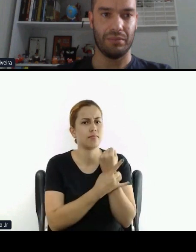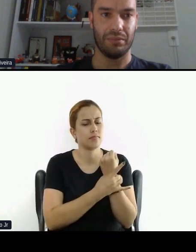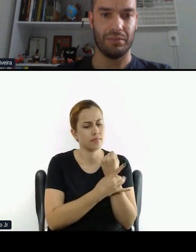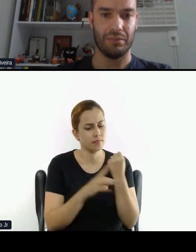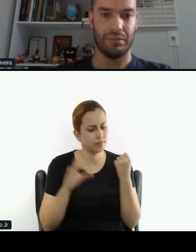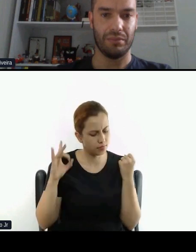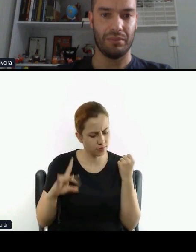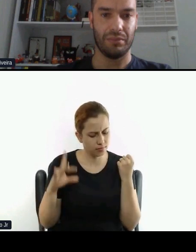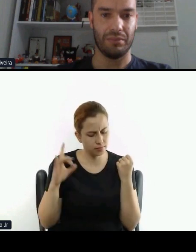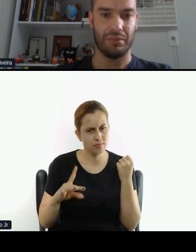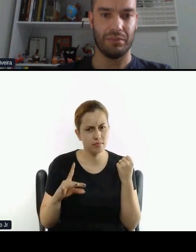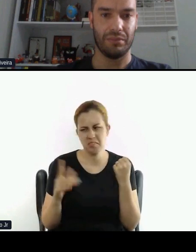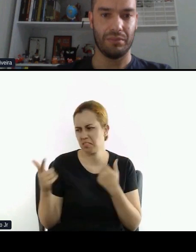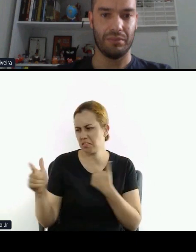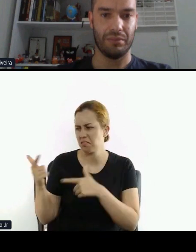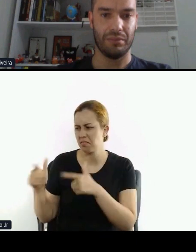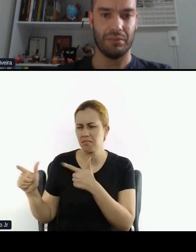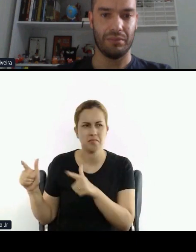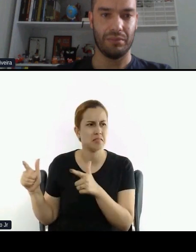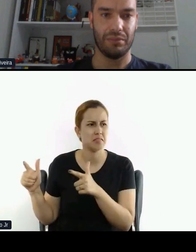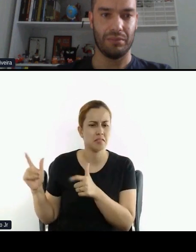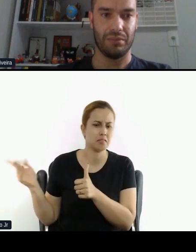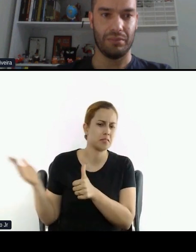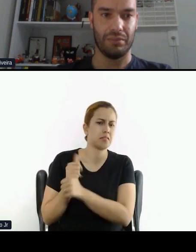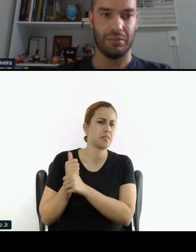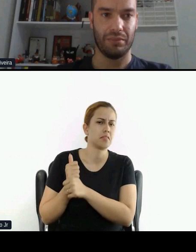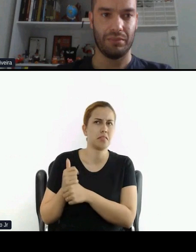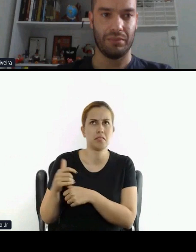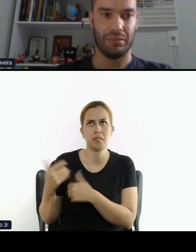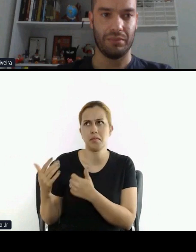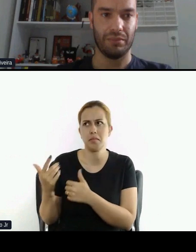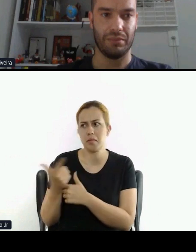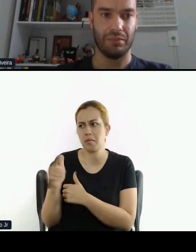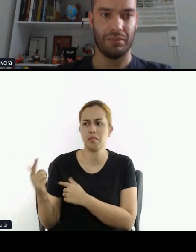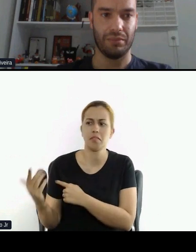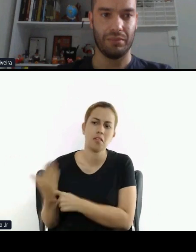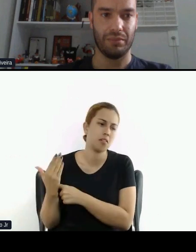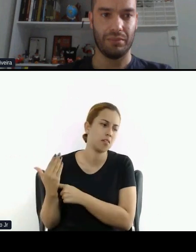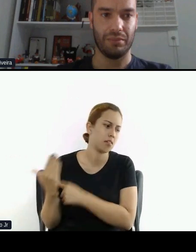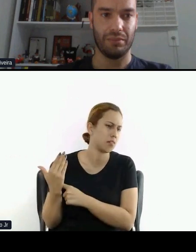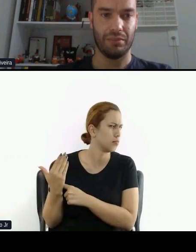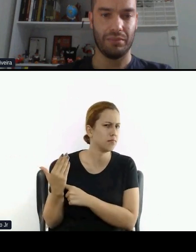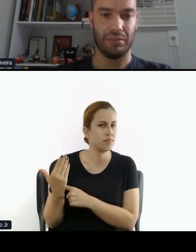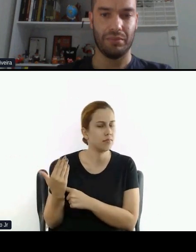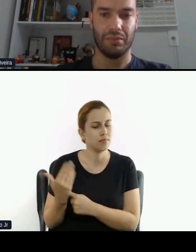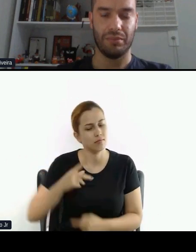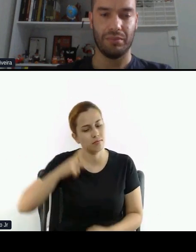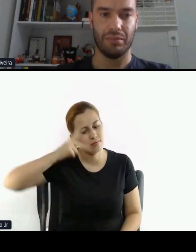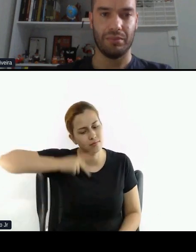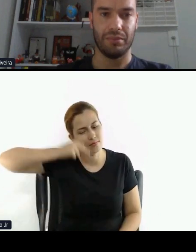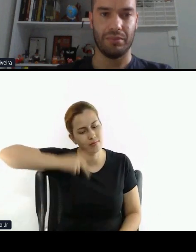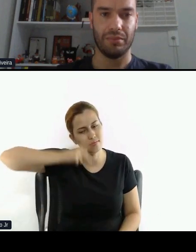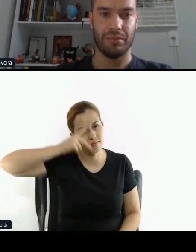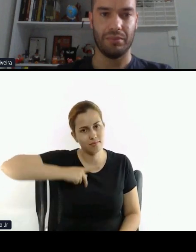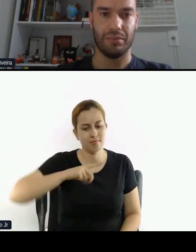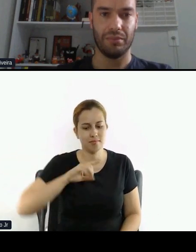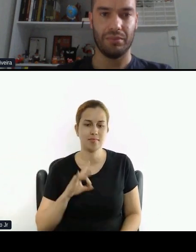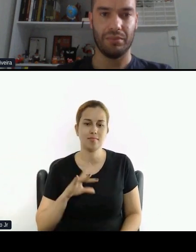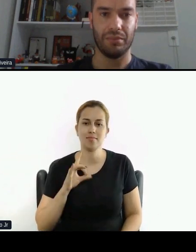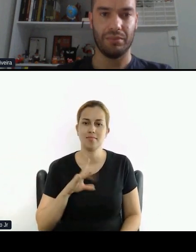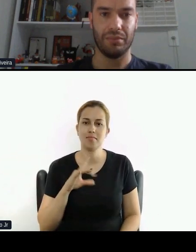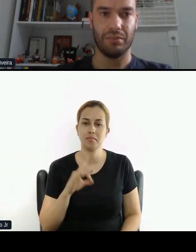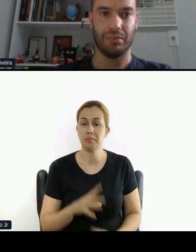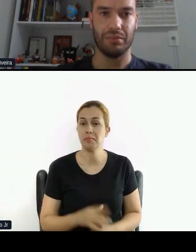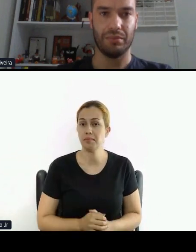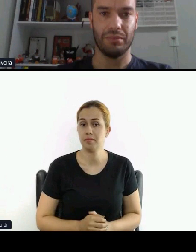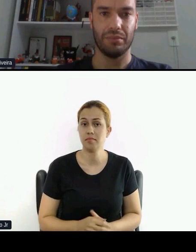sem depender de outras pessoas, né, de outros seres humanos. Quando você tem